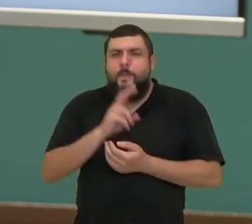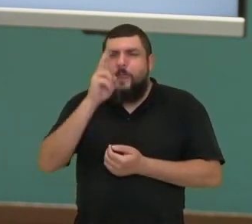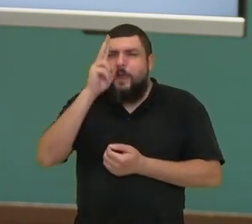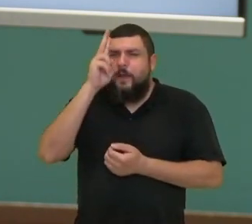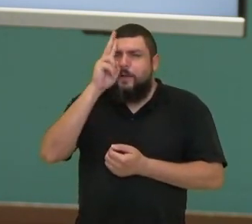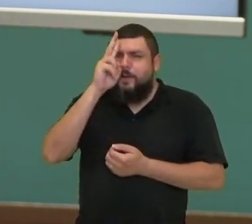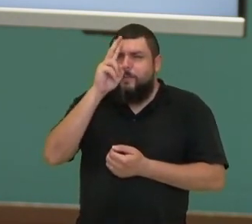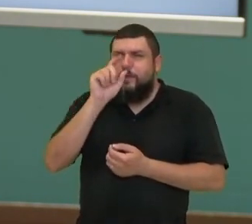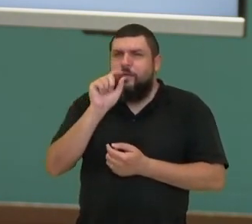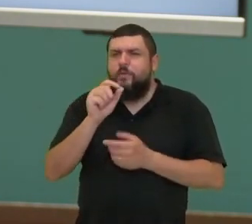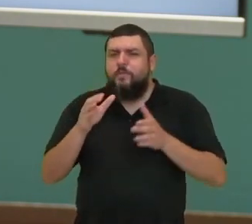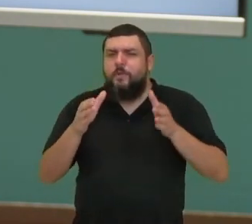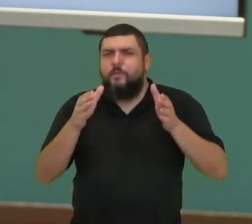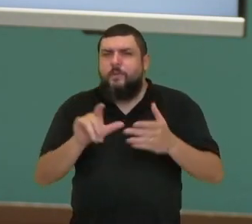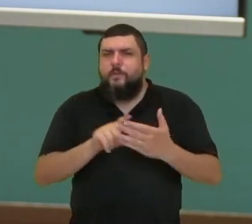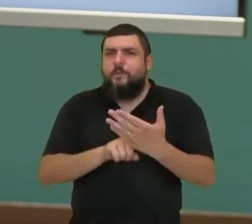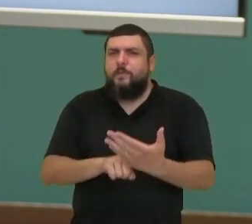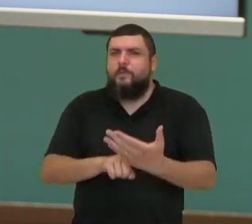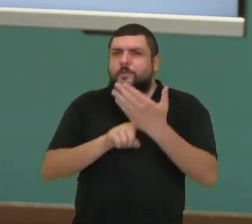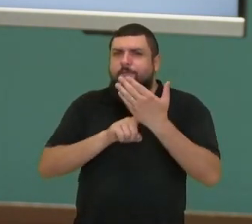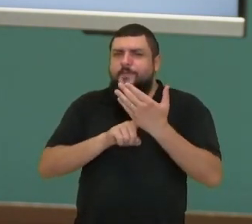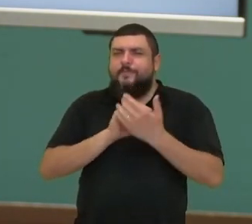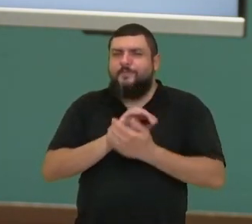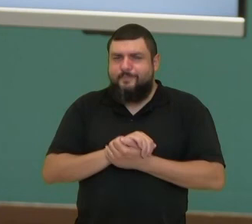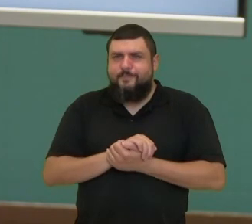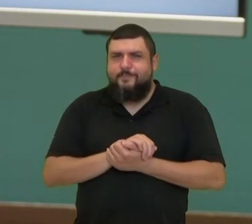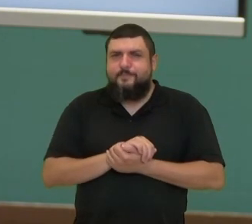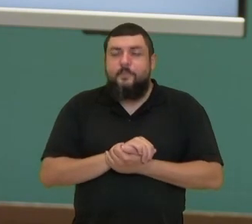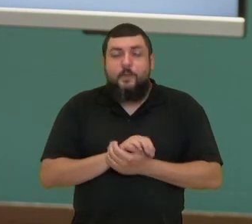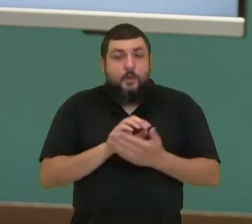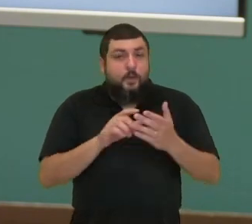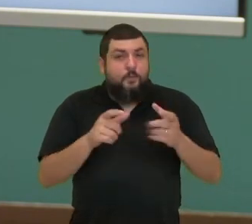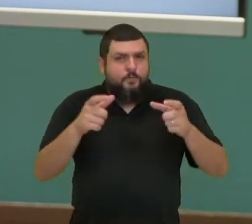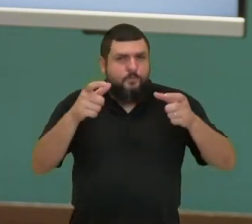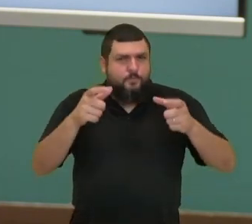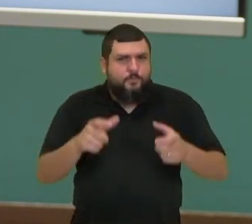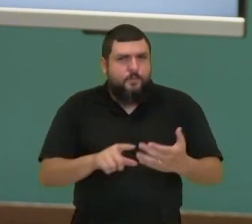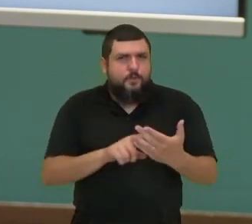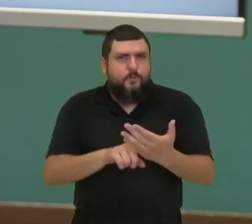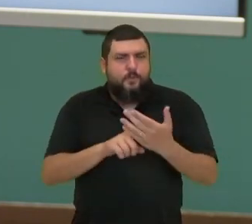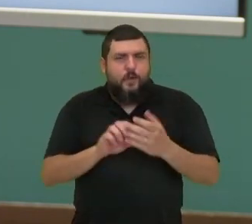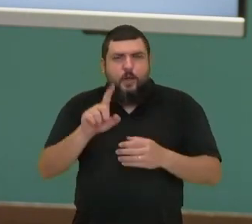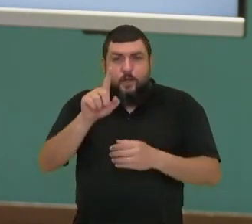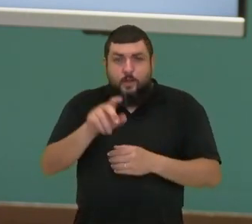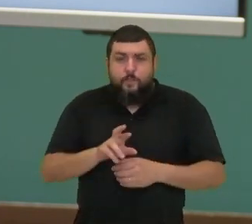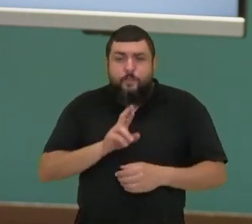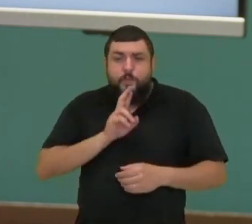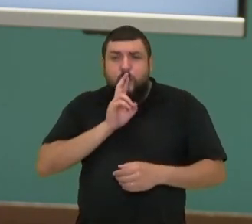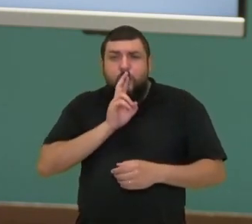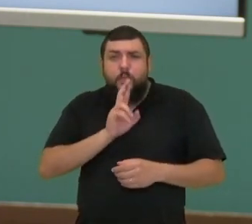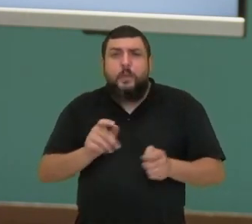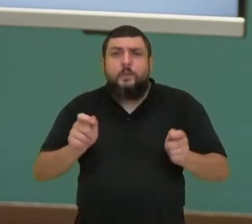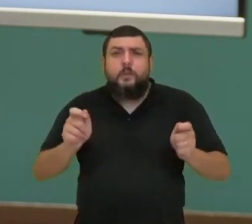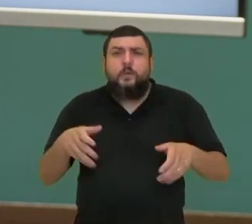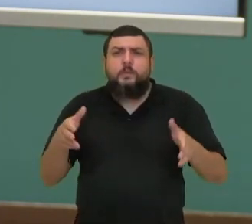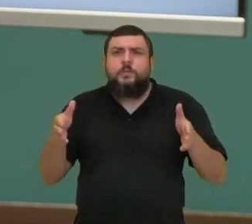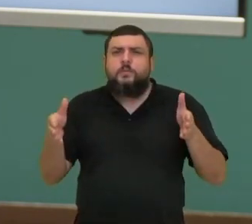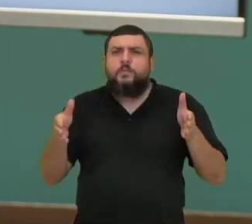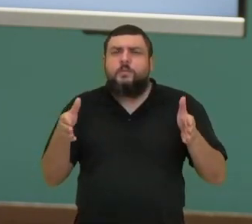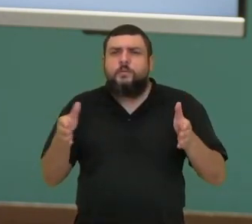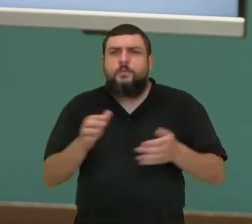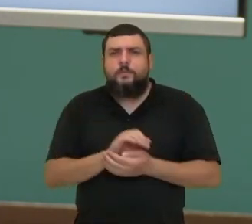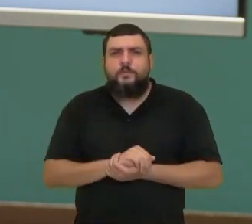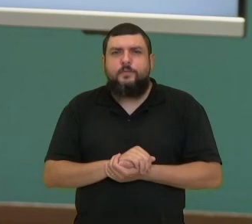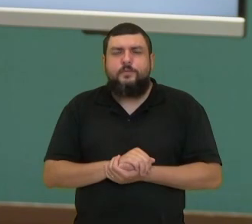é espaço amostral? Espaço amostral são todas as respostas possíveis, todos os